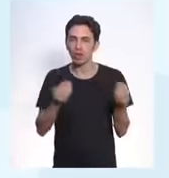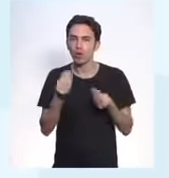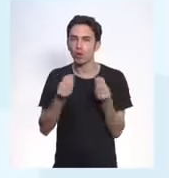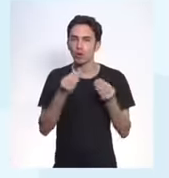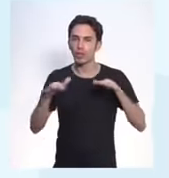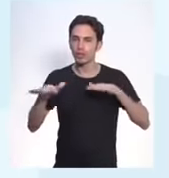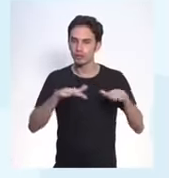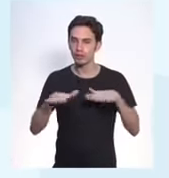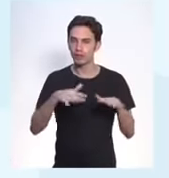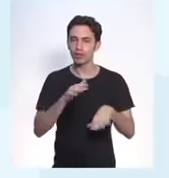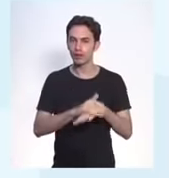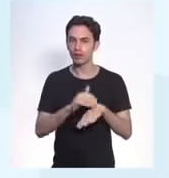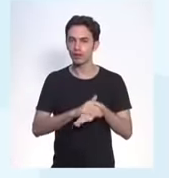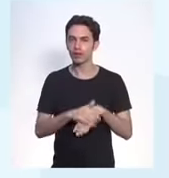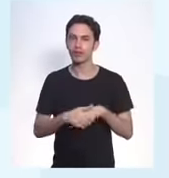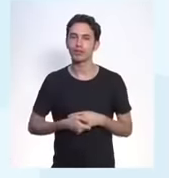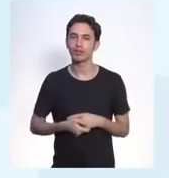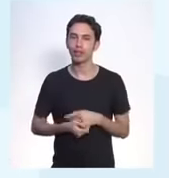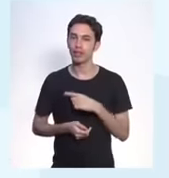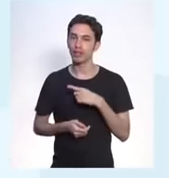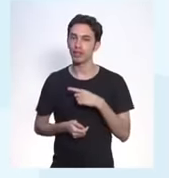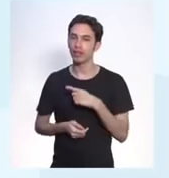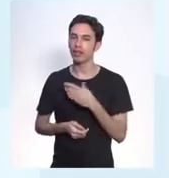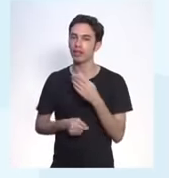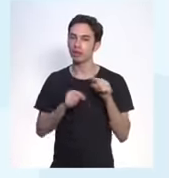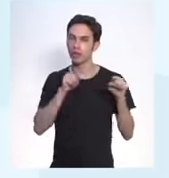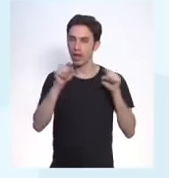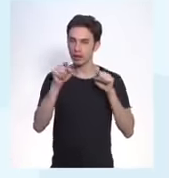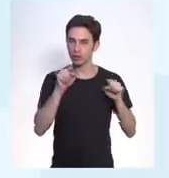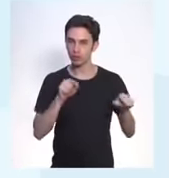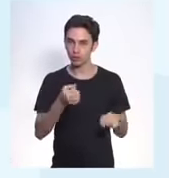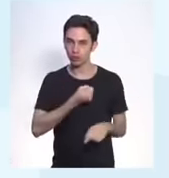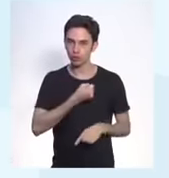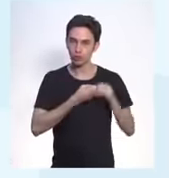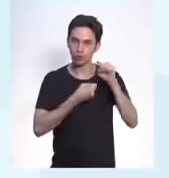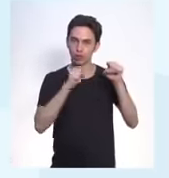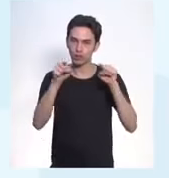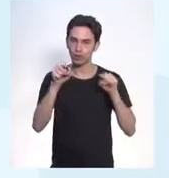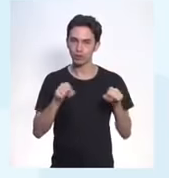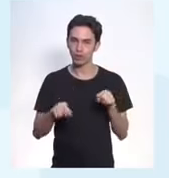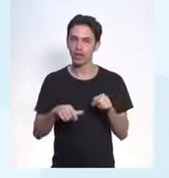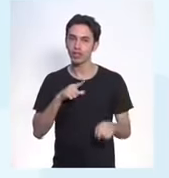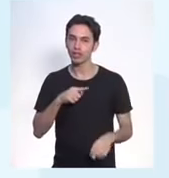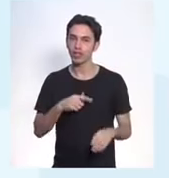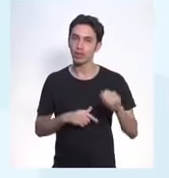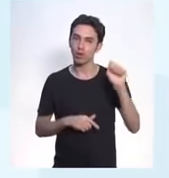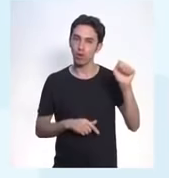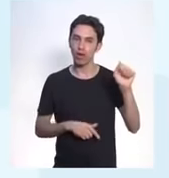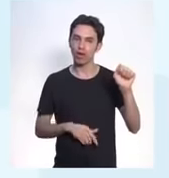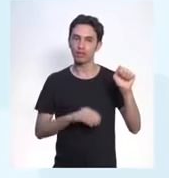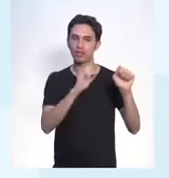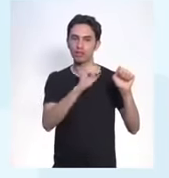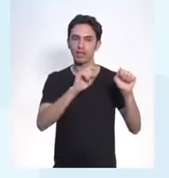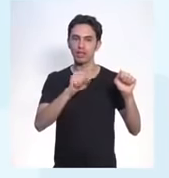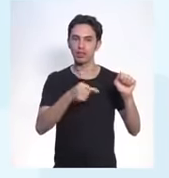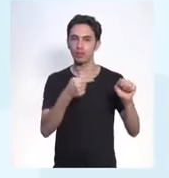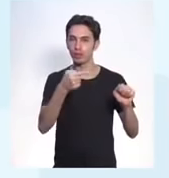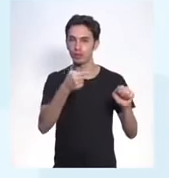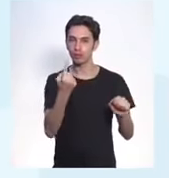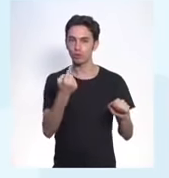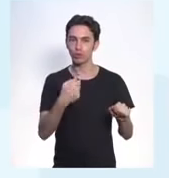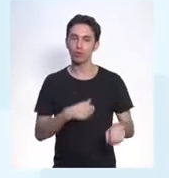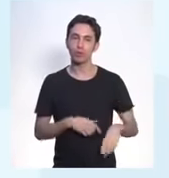olhando os pares Então os pais que eu vou ter no caso Ali era zero e menos 10 e